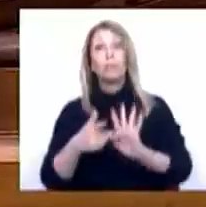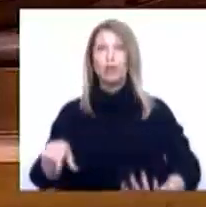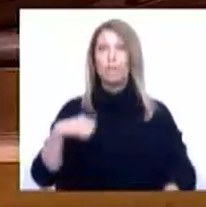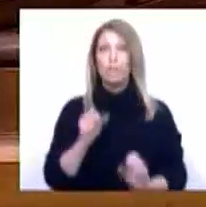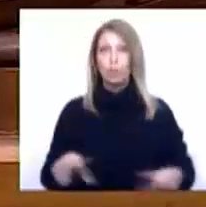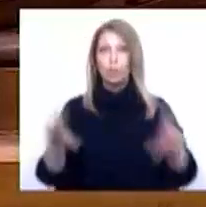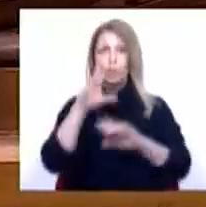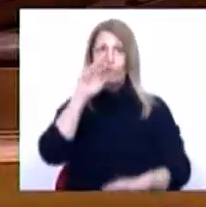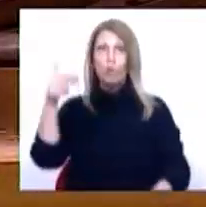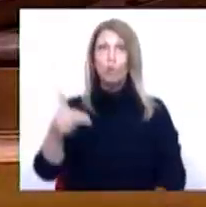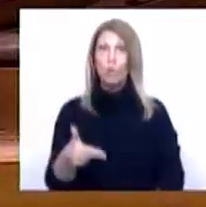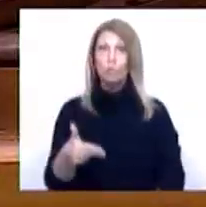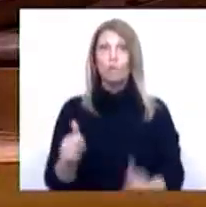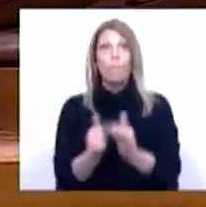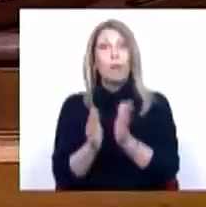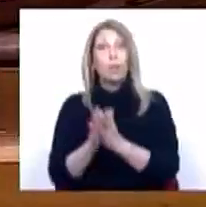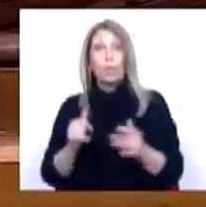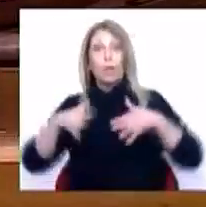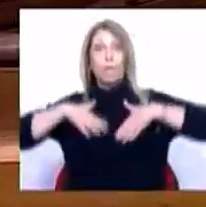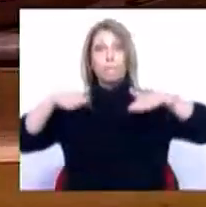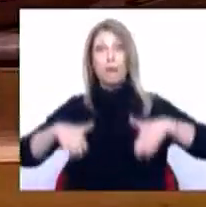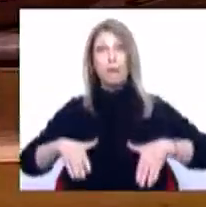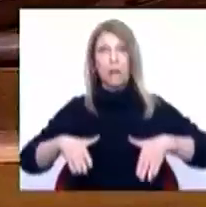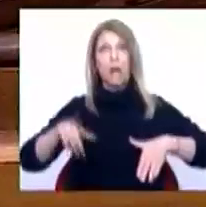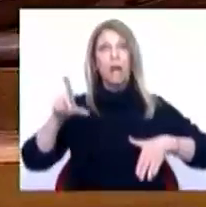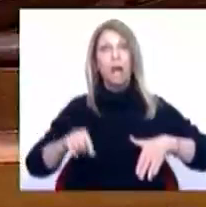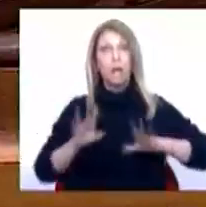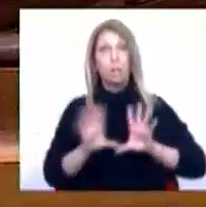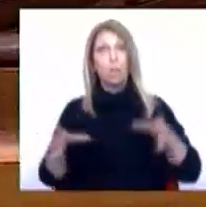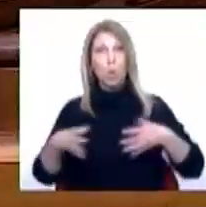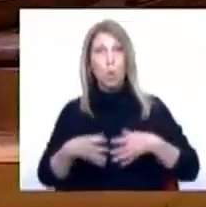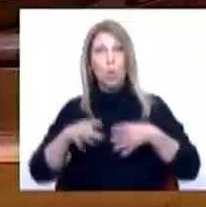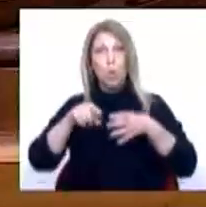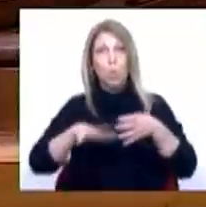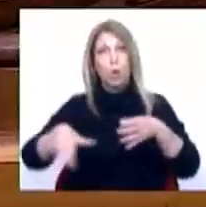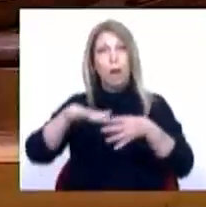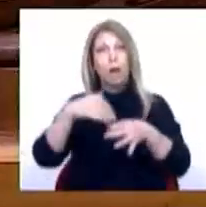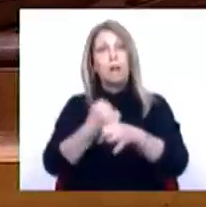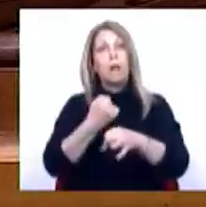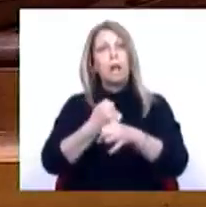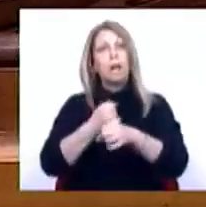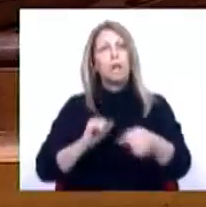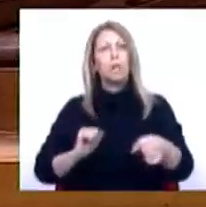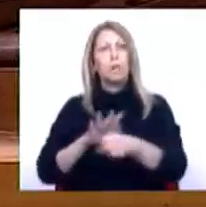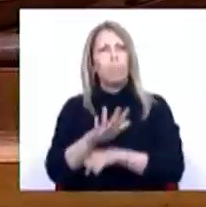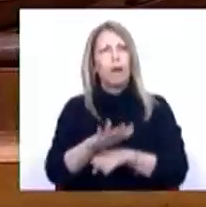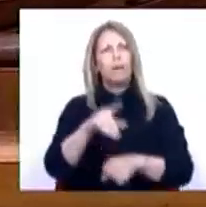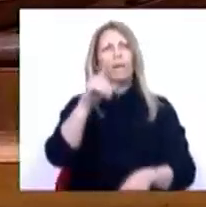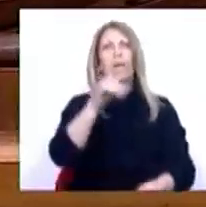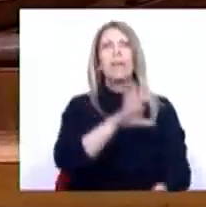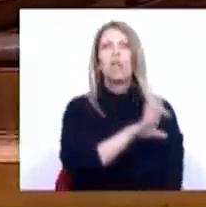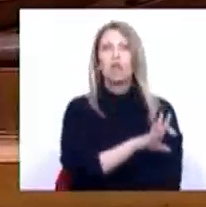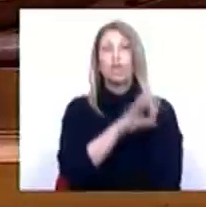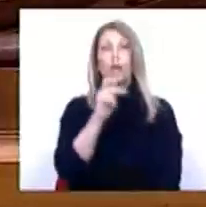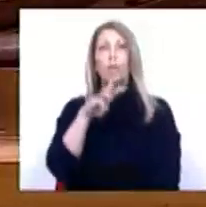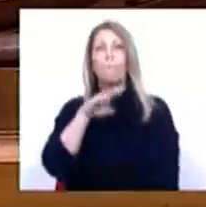combustíveis para toda a marinha e para as forças que se movimentam no mar, nomeadamente com o hidrogênio, a amónia e o metanol. Pode